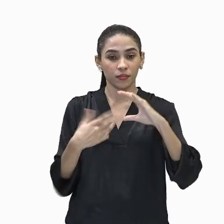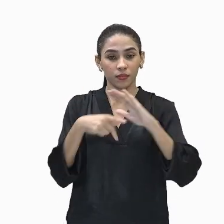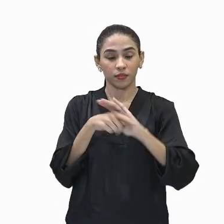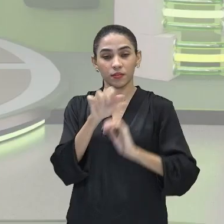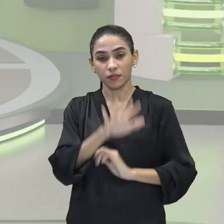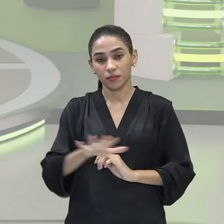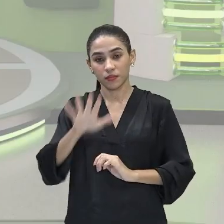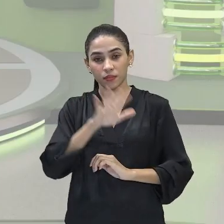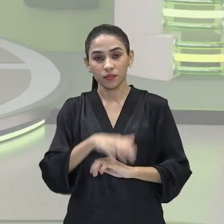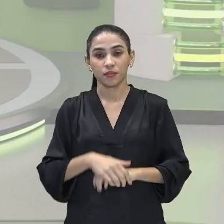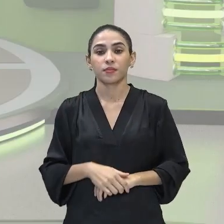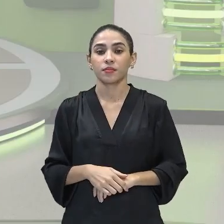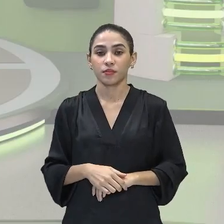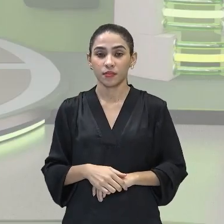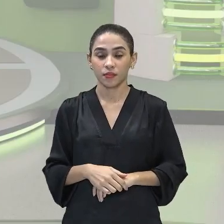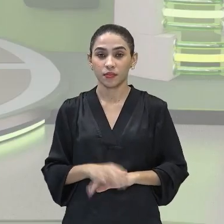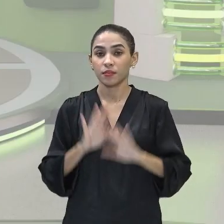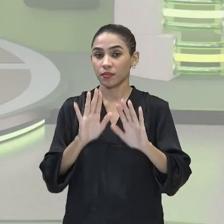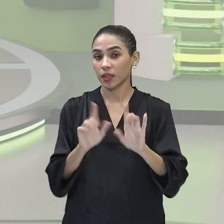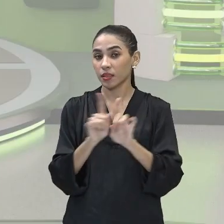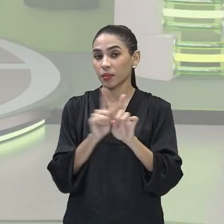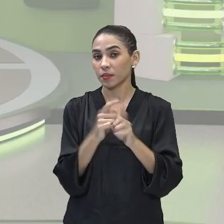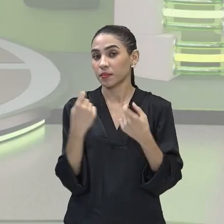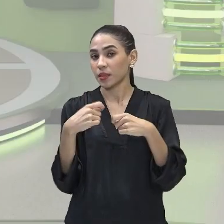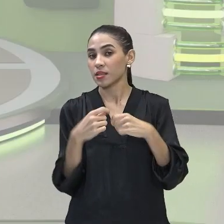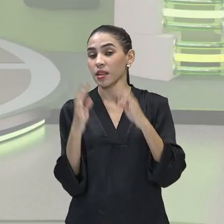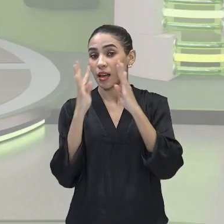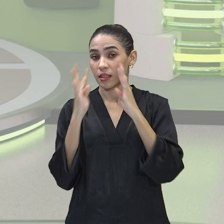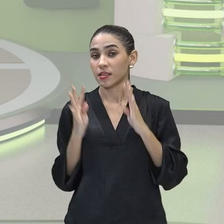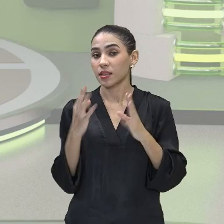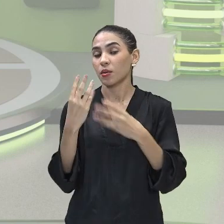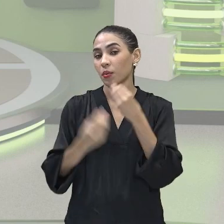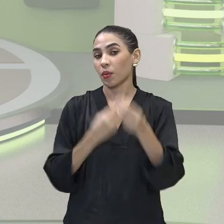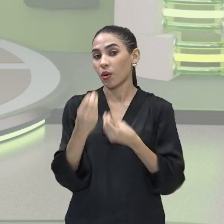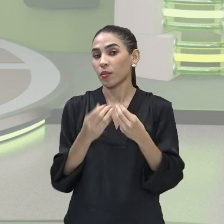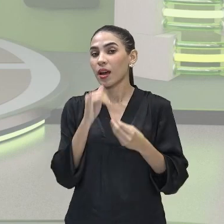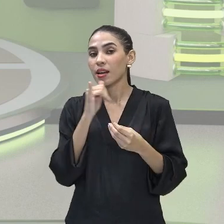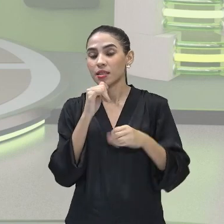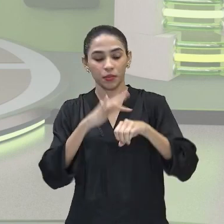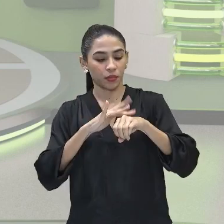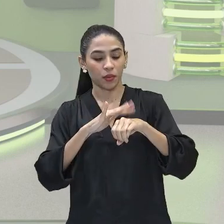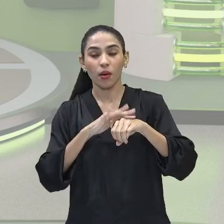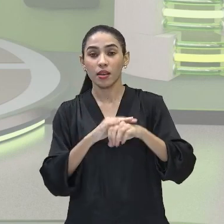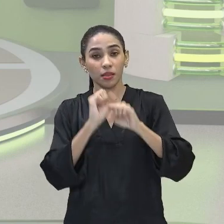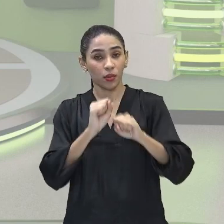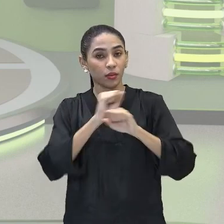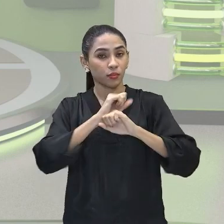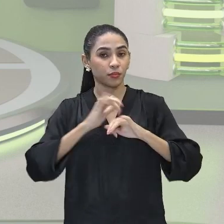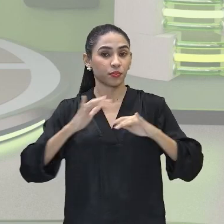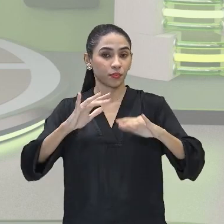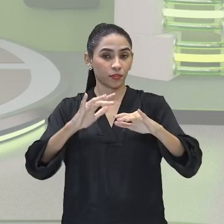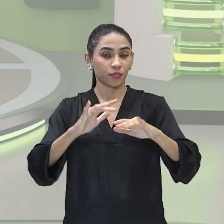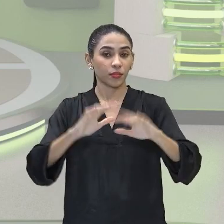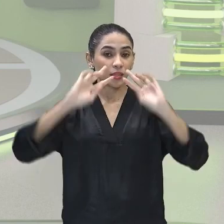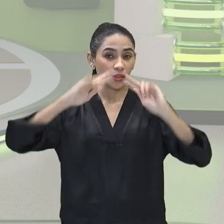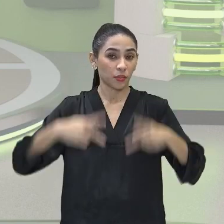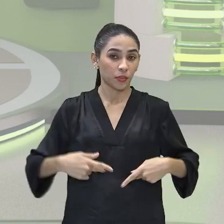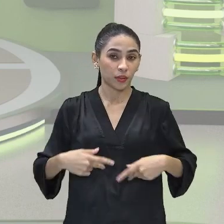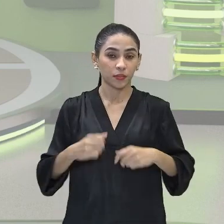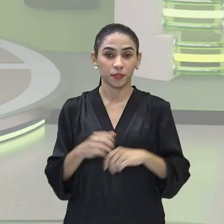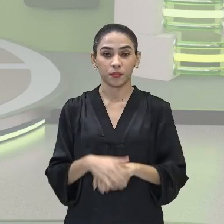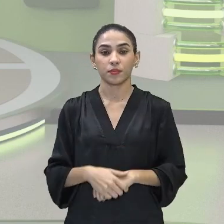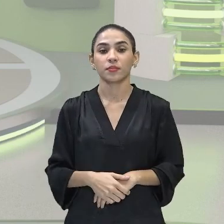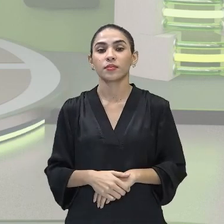gerais desses seres, né? Mas a gente precisa dar atenção também a algumas doenças que eles podem causar nos seres humanos,